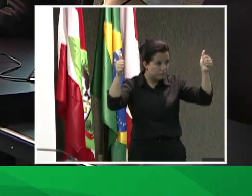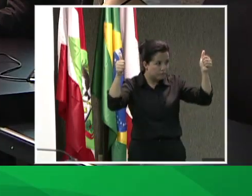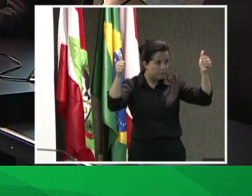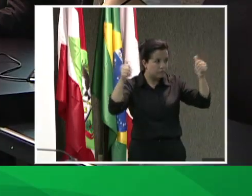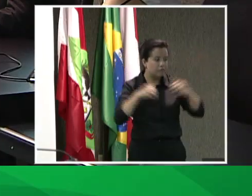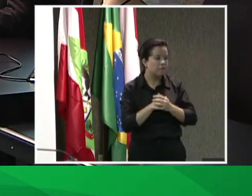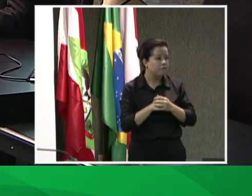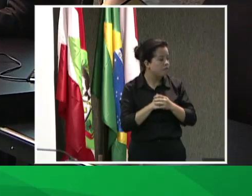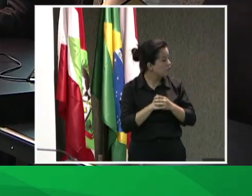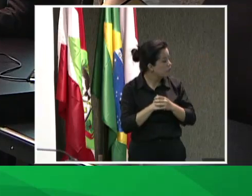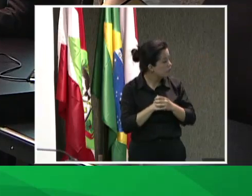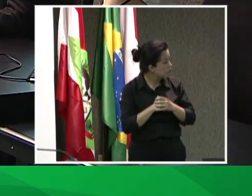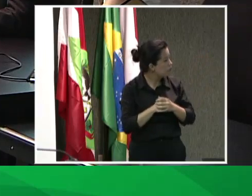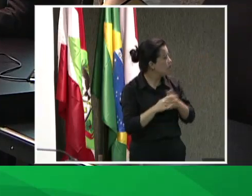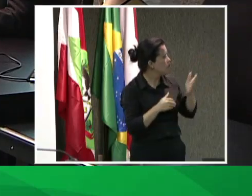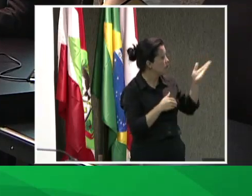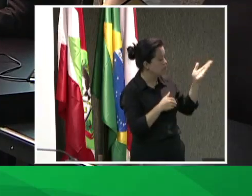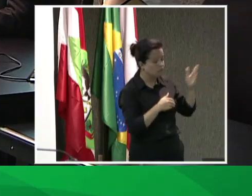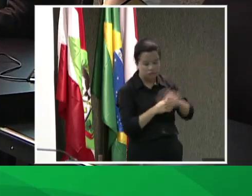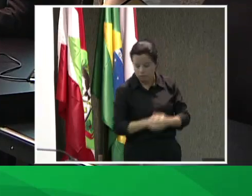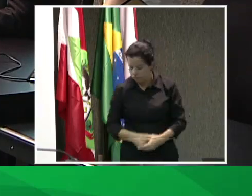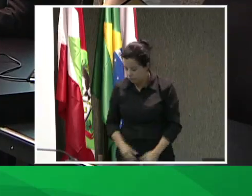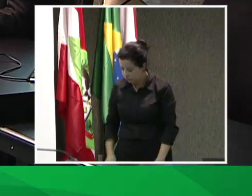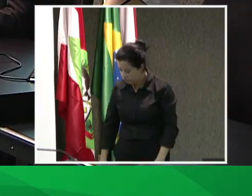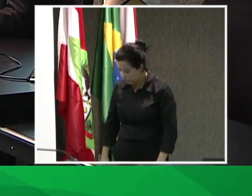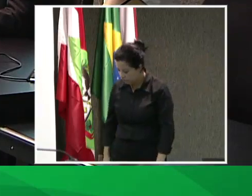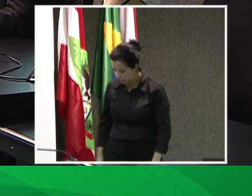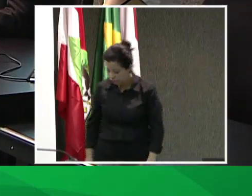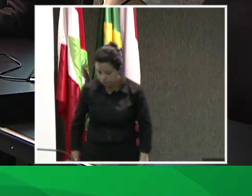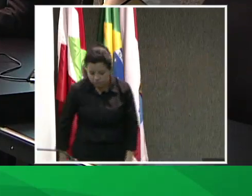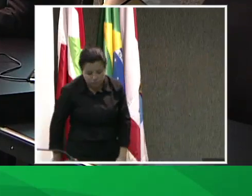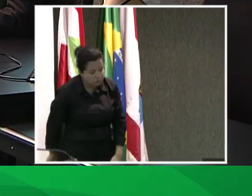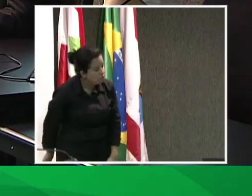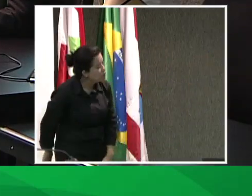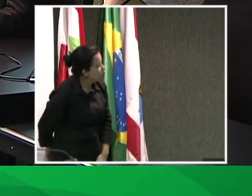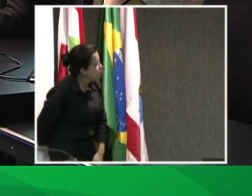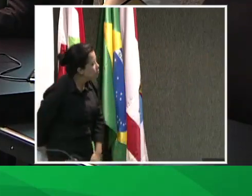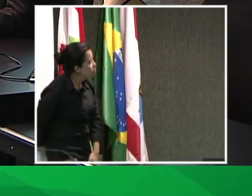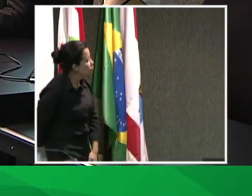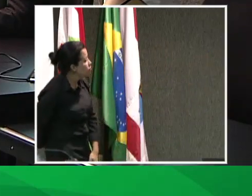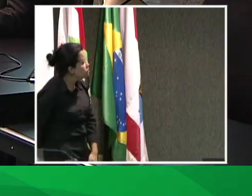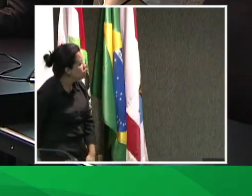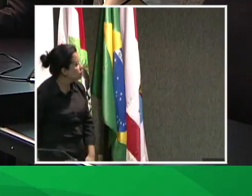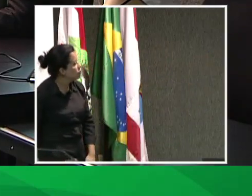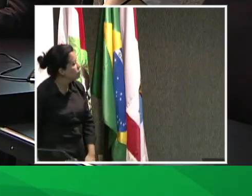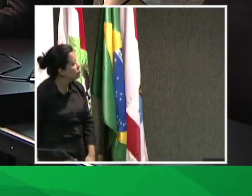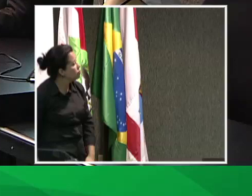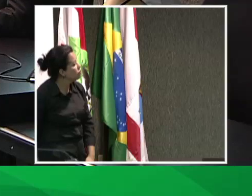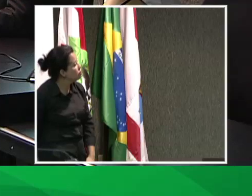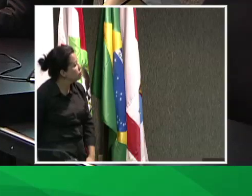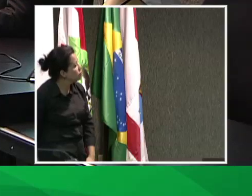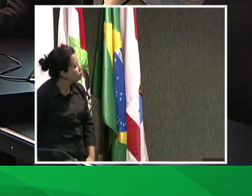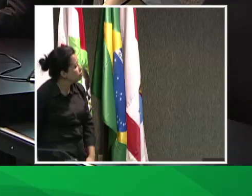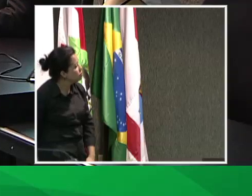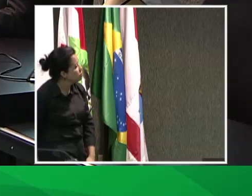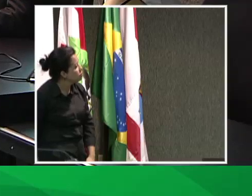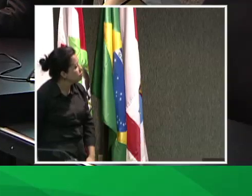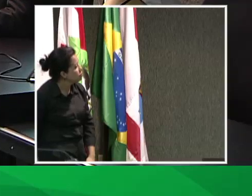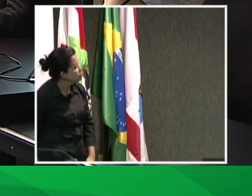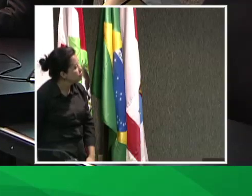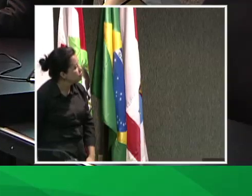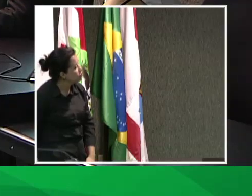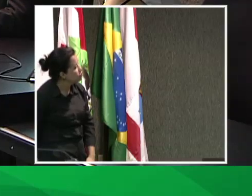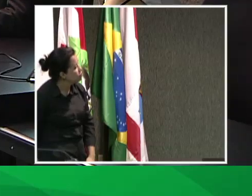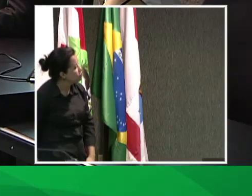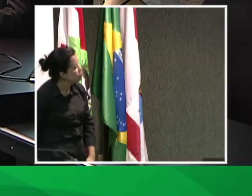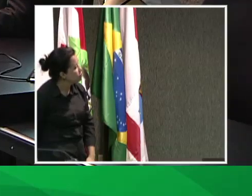Sim, eu queria complementar algo que nós vimos aqui, que é algo que realmente foi lembrado aqui pela colega, que é a questão do